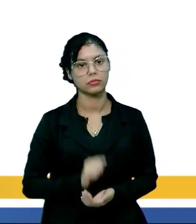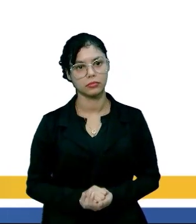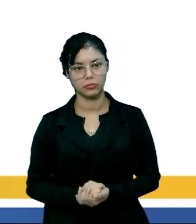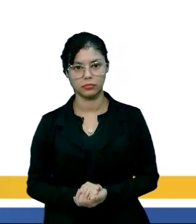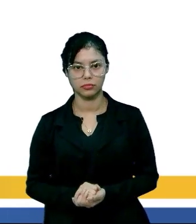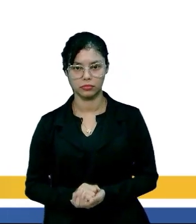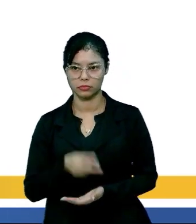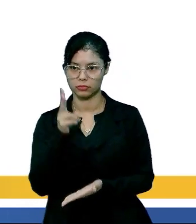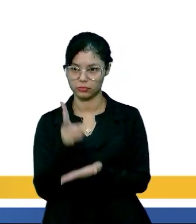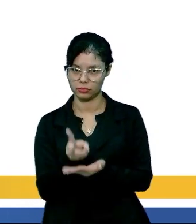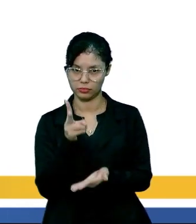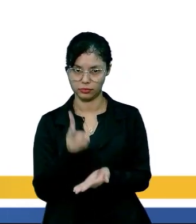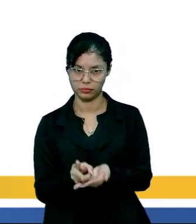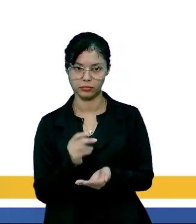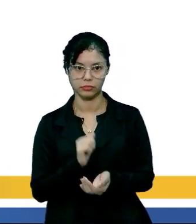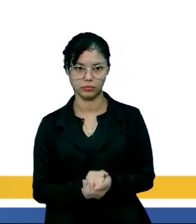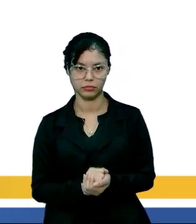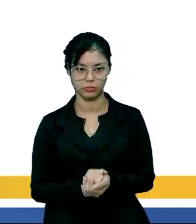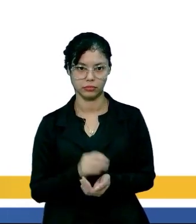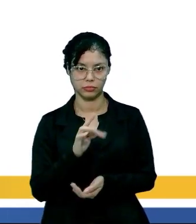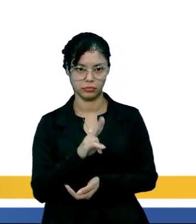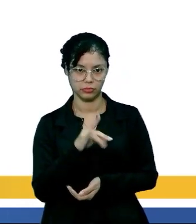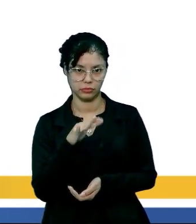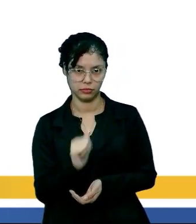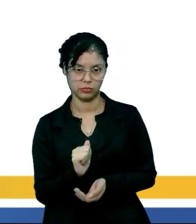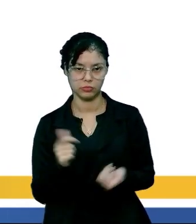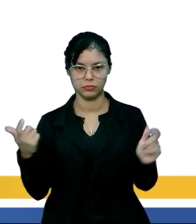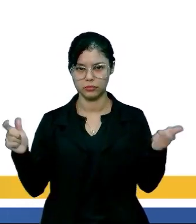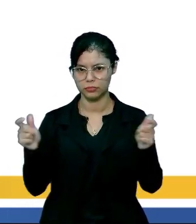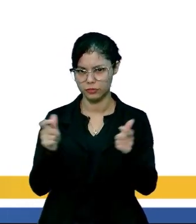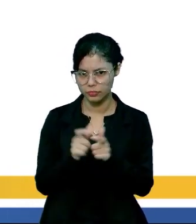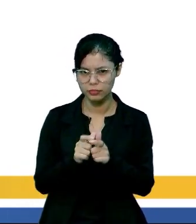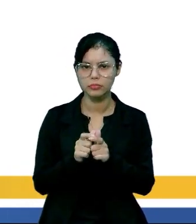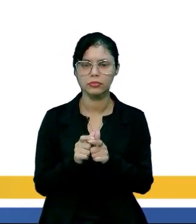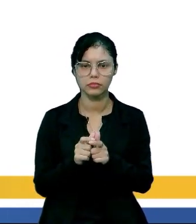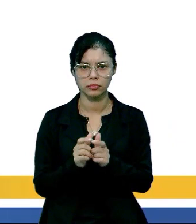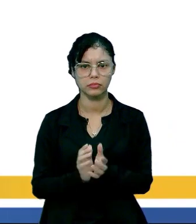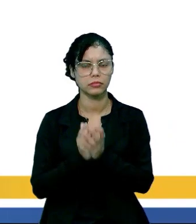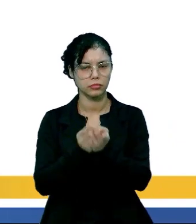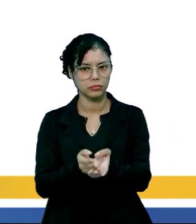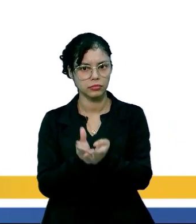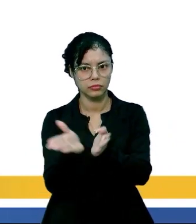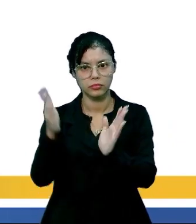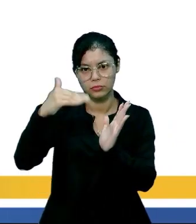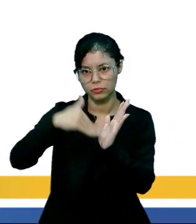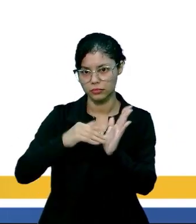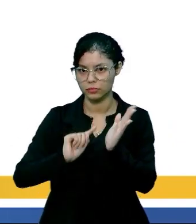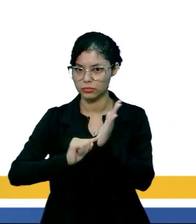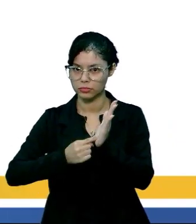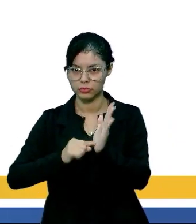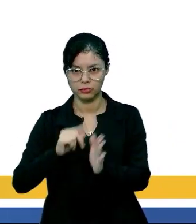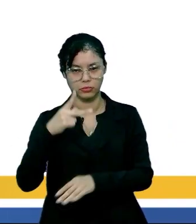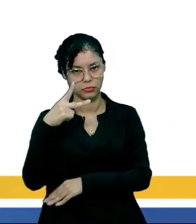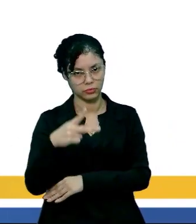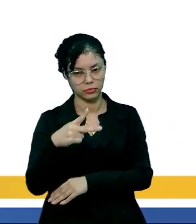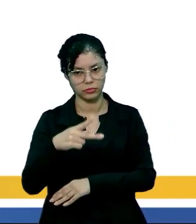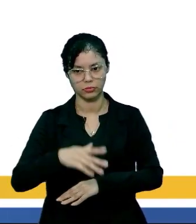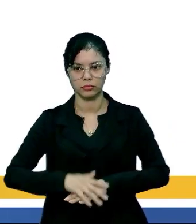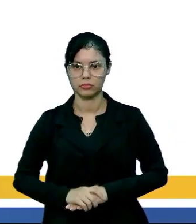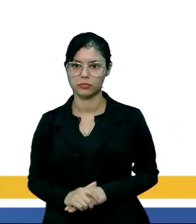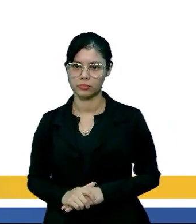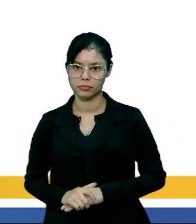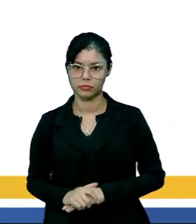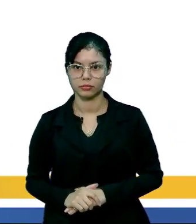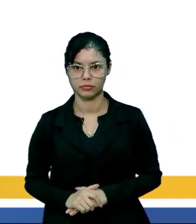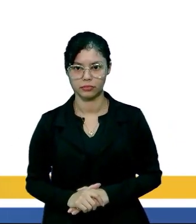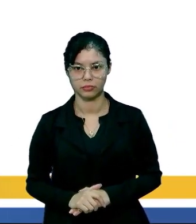e mantendo a mesma trajetória, a menor distância do barco até o ponto